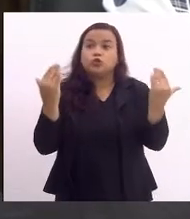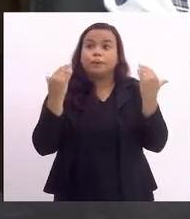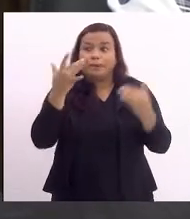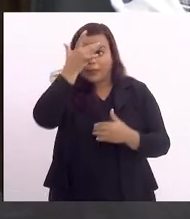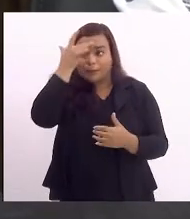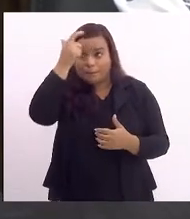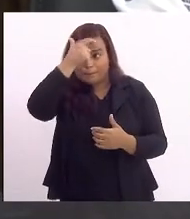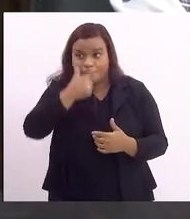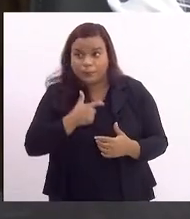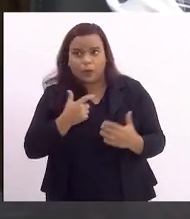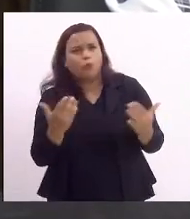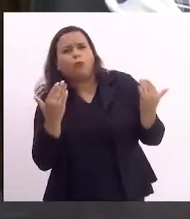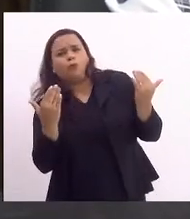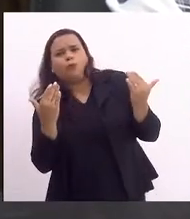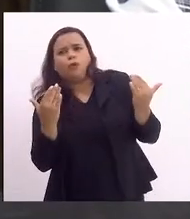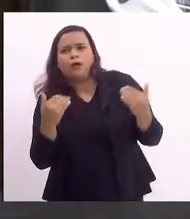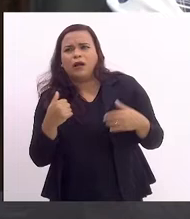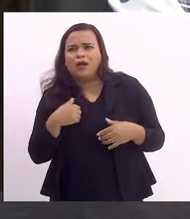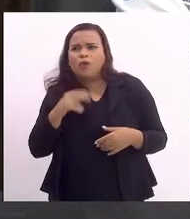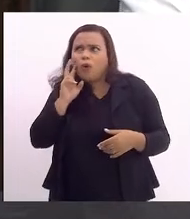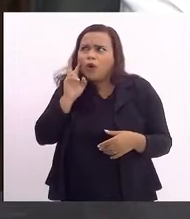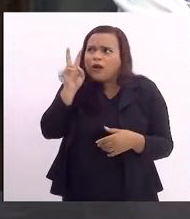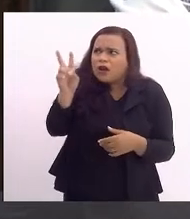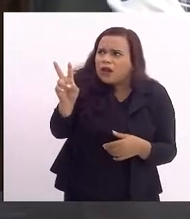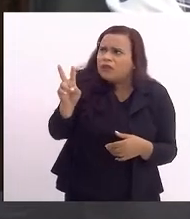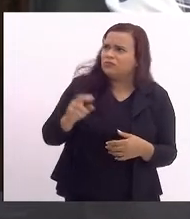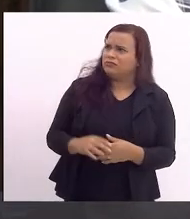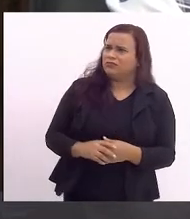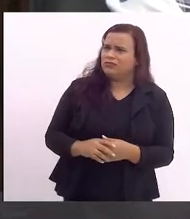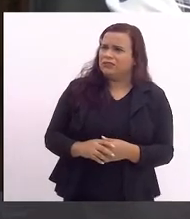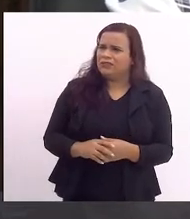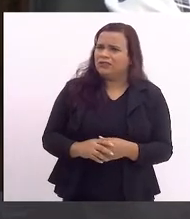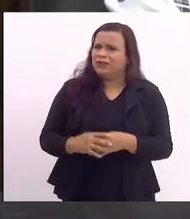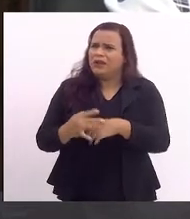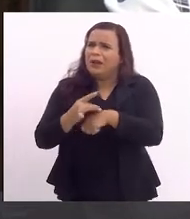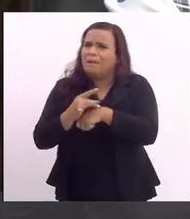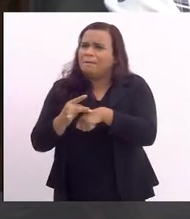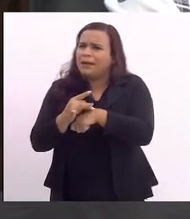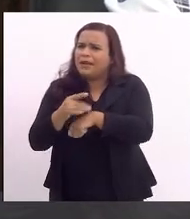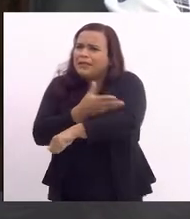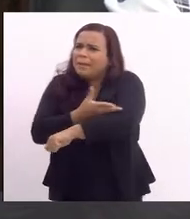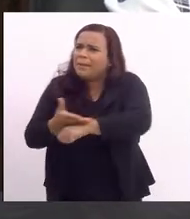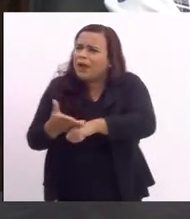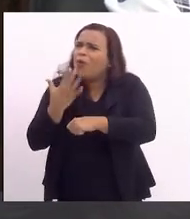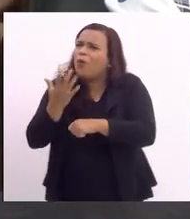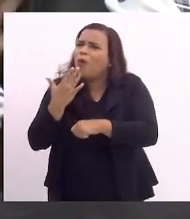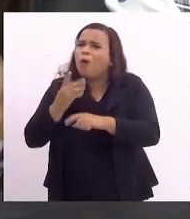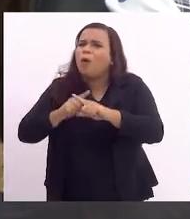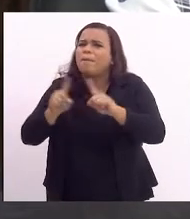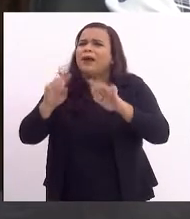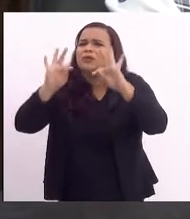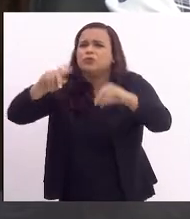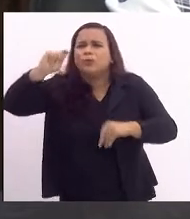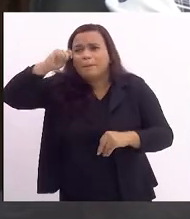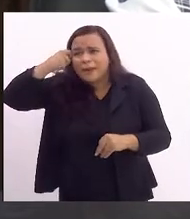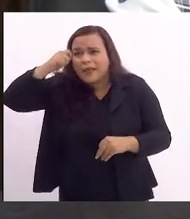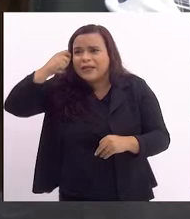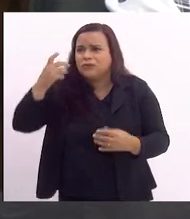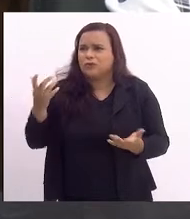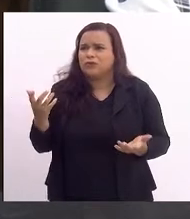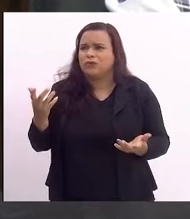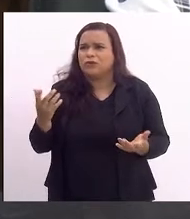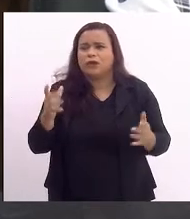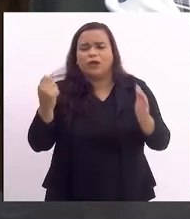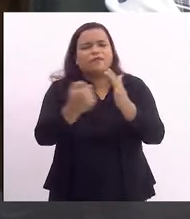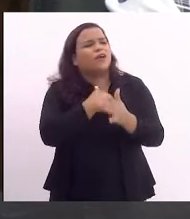suspeitos e falei, nossa, mas está preto e branco, mas dá para ver que todo mundo é preto. Ah, mas é tudo a mesma cara, moça. Por que você está querendo